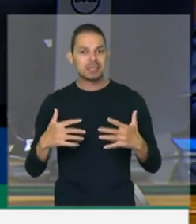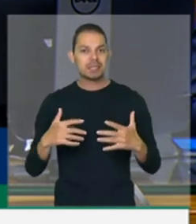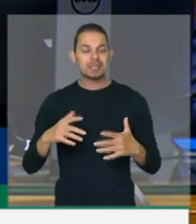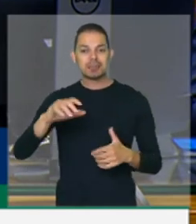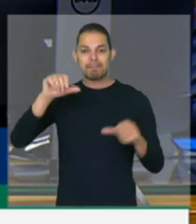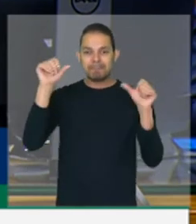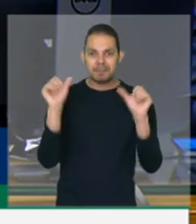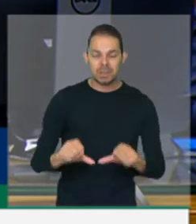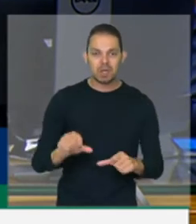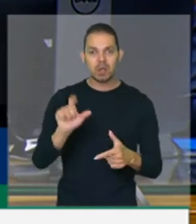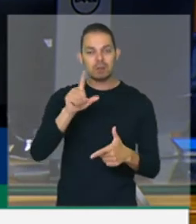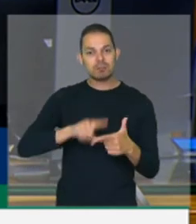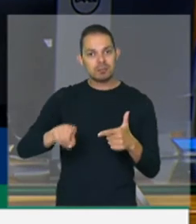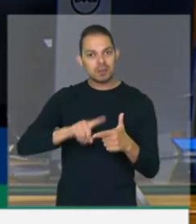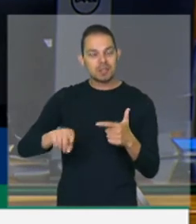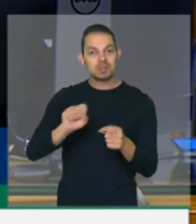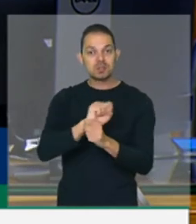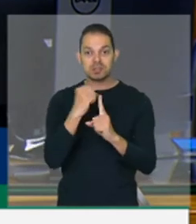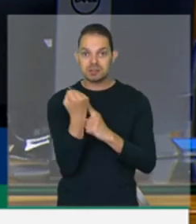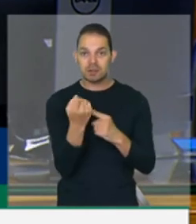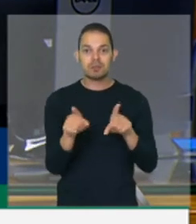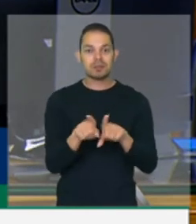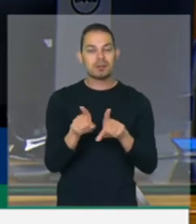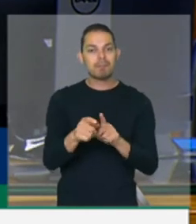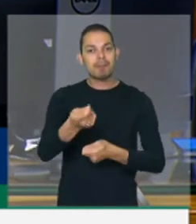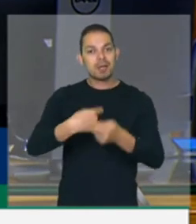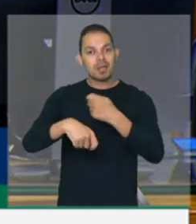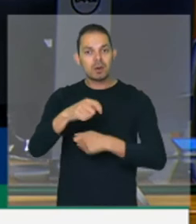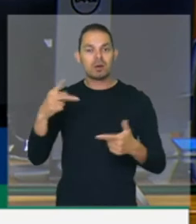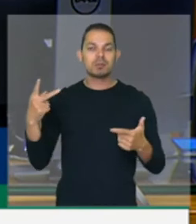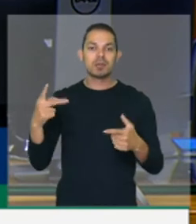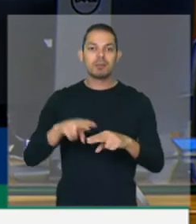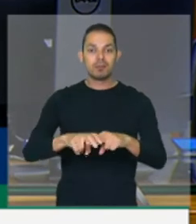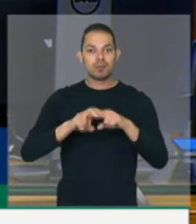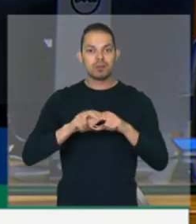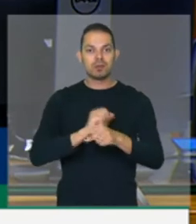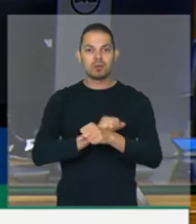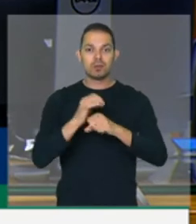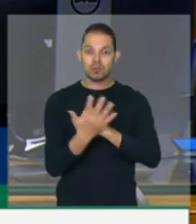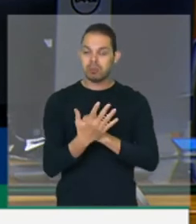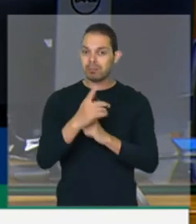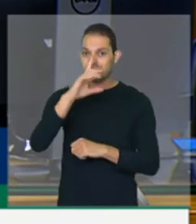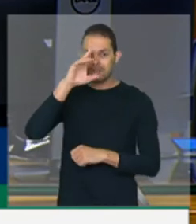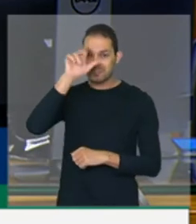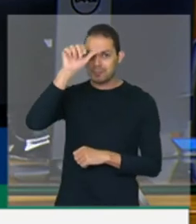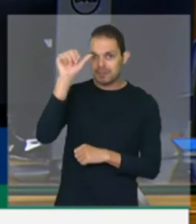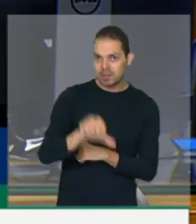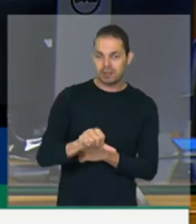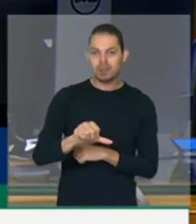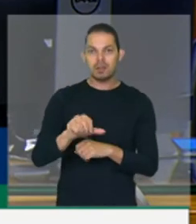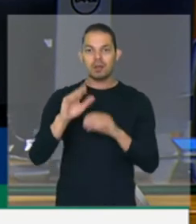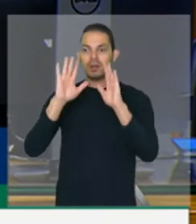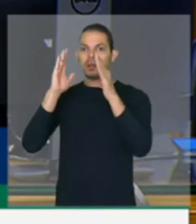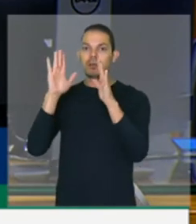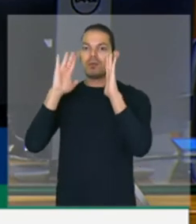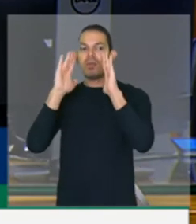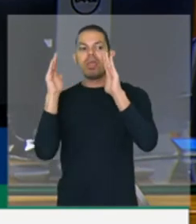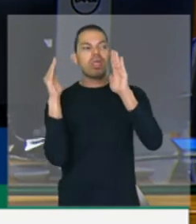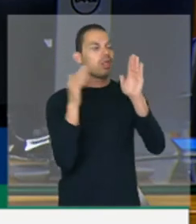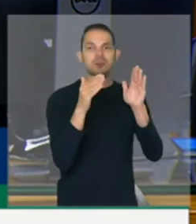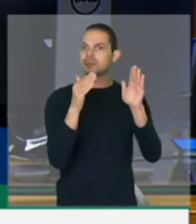crise social e econômica causada pela maior pandemia de um século. Não podemos perder o foco.